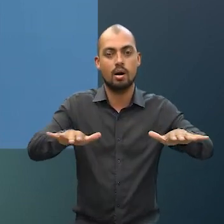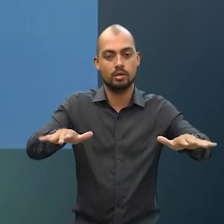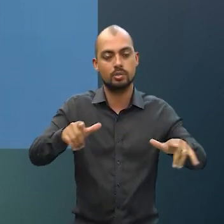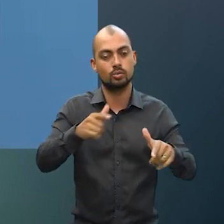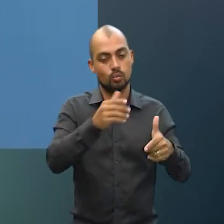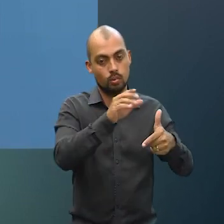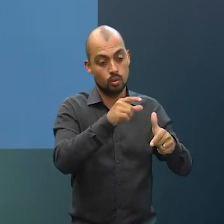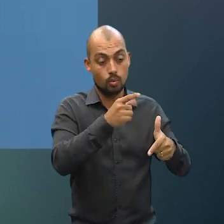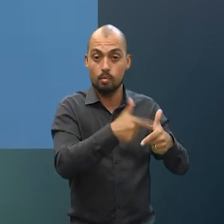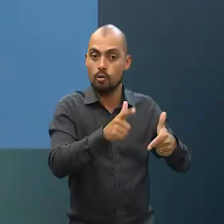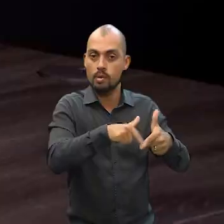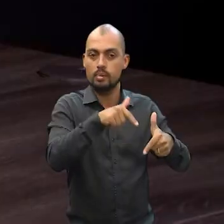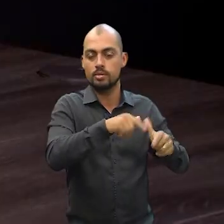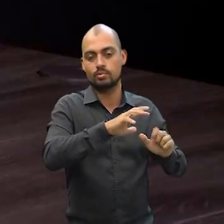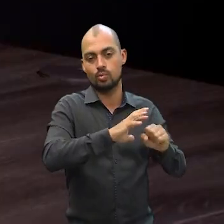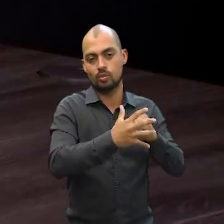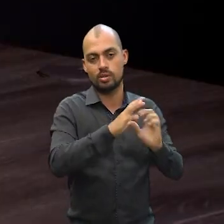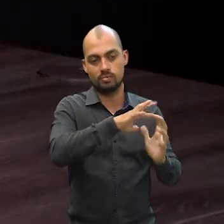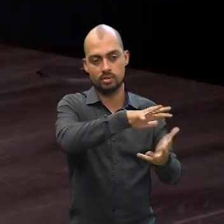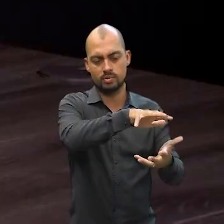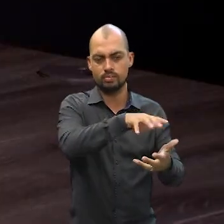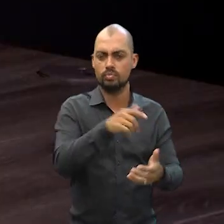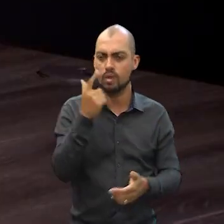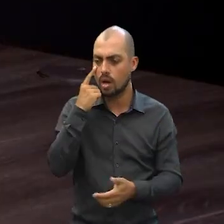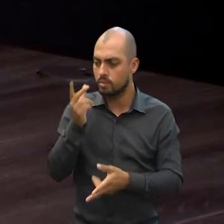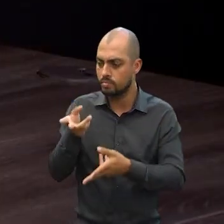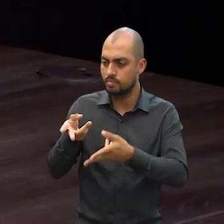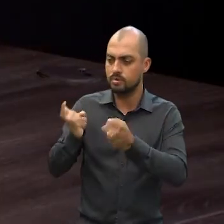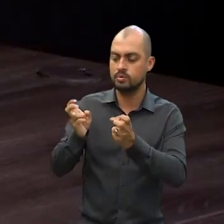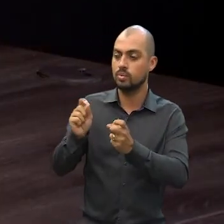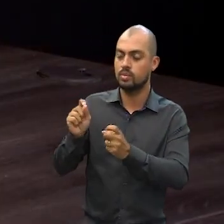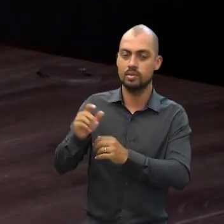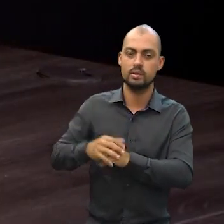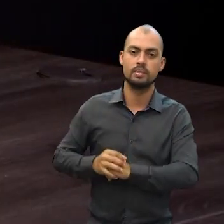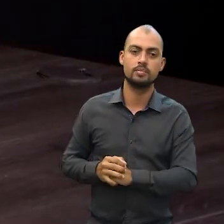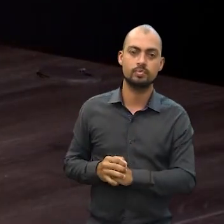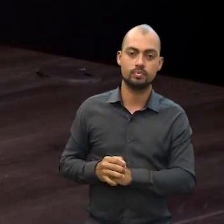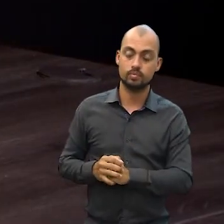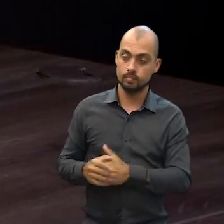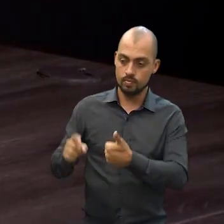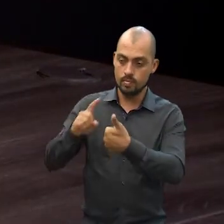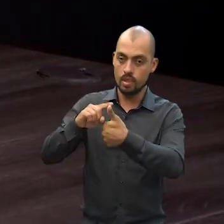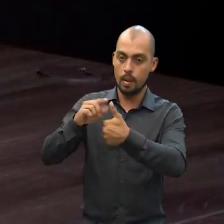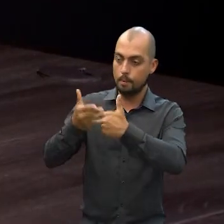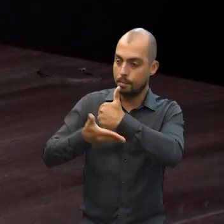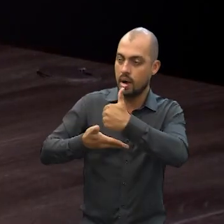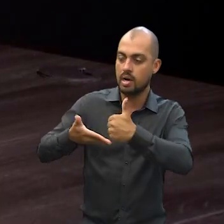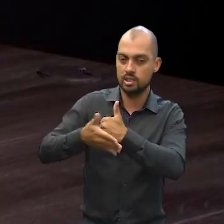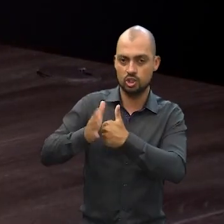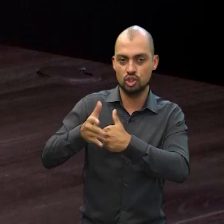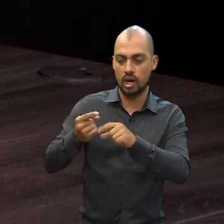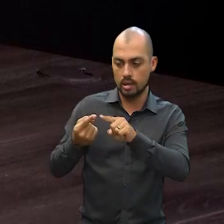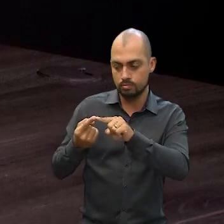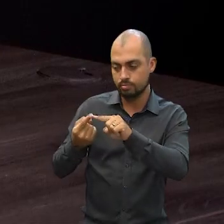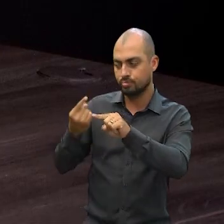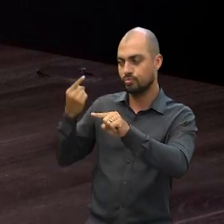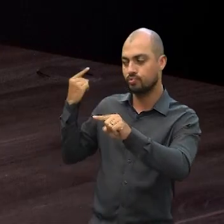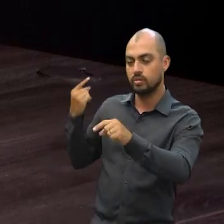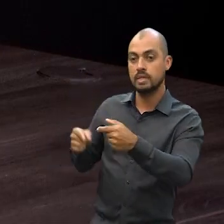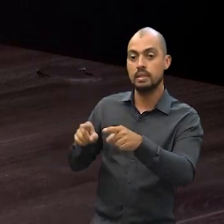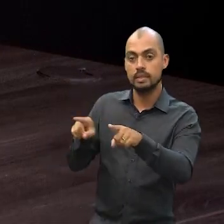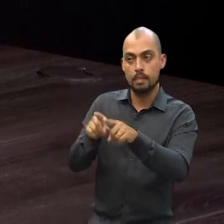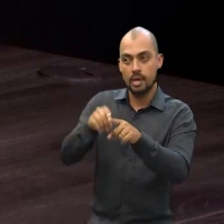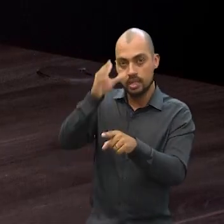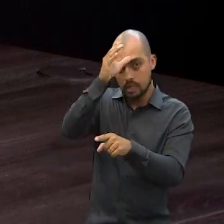de pandemia. Eu vi aqui, inclusive, que você me falou aí dessa base consolidada que já tinha, o aumento